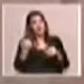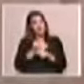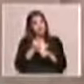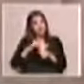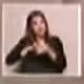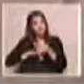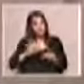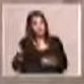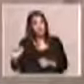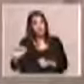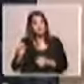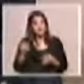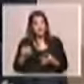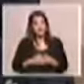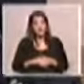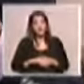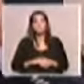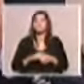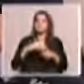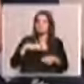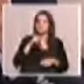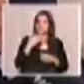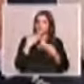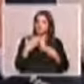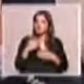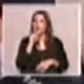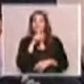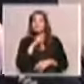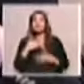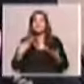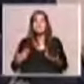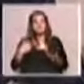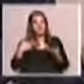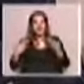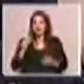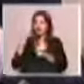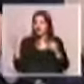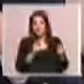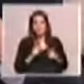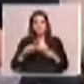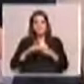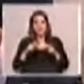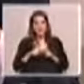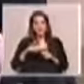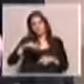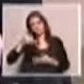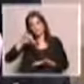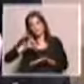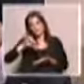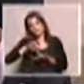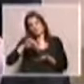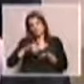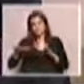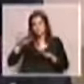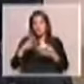vossa associação. Sim, eu gostaria também de agradecer a oportunidade de se debater, de facto, os problemas da região interior. De facto, o queijo Serra da Estrela é um